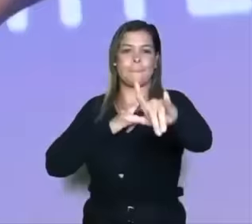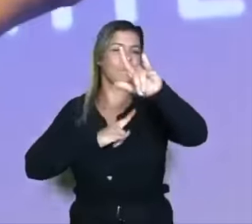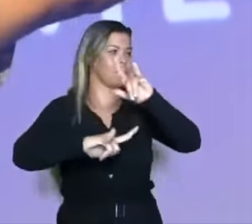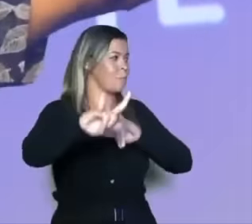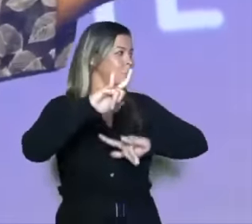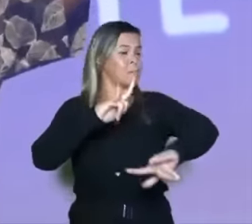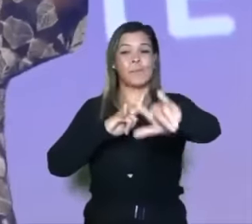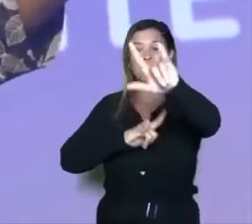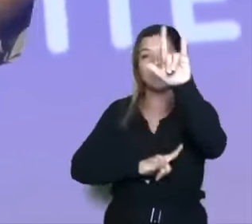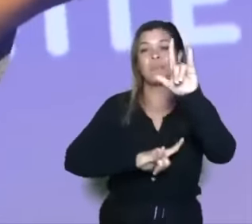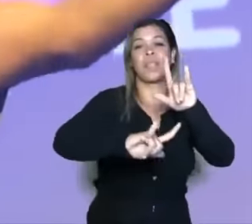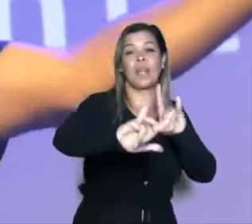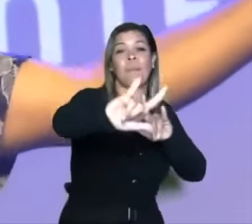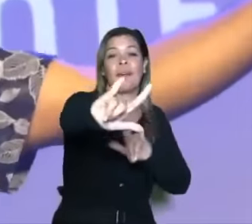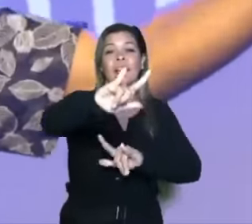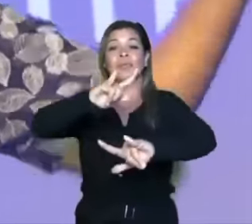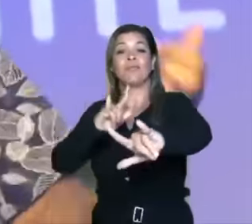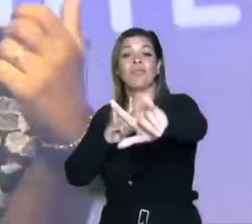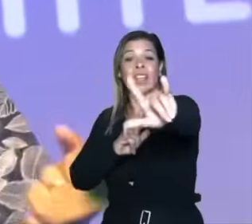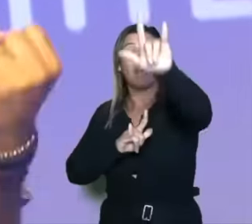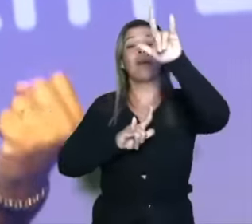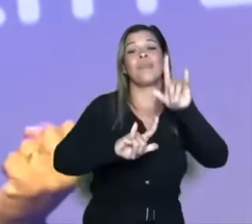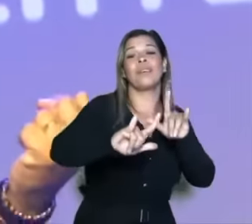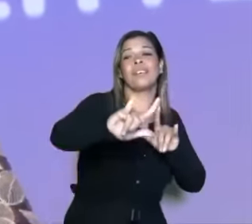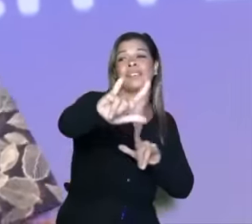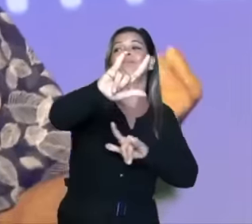Amar, amar, amar,